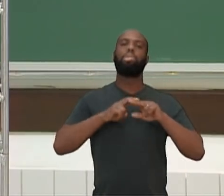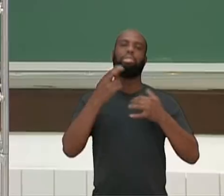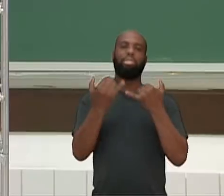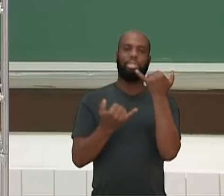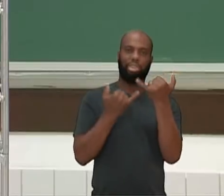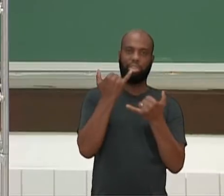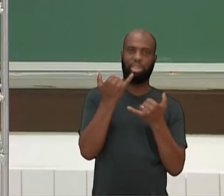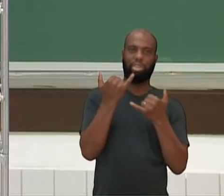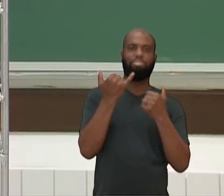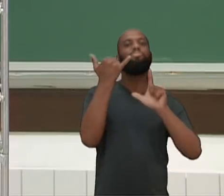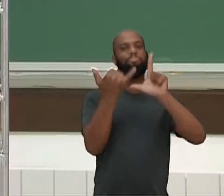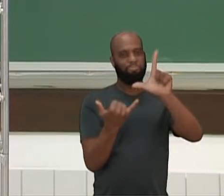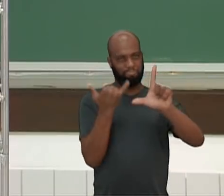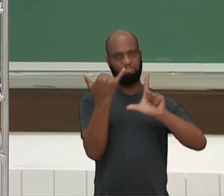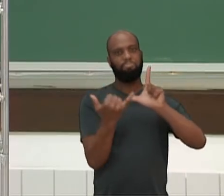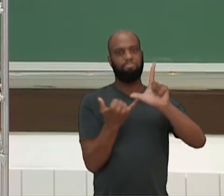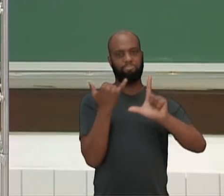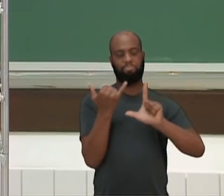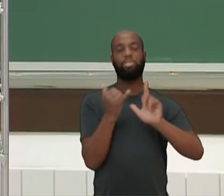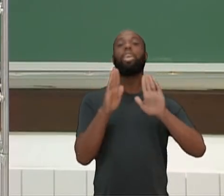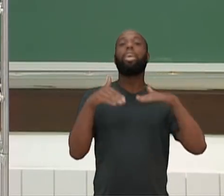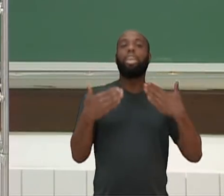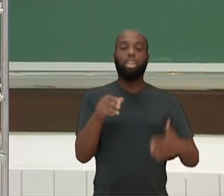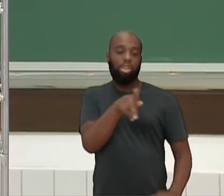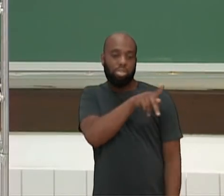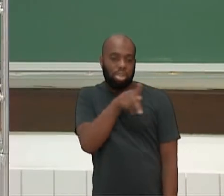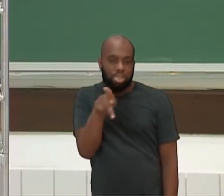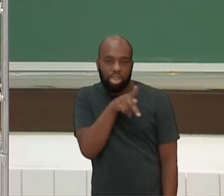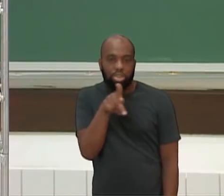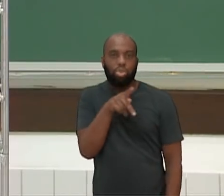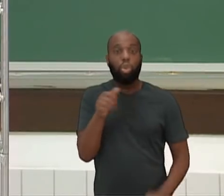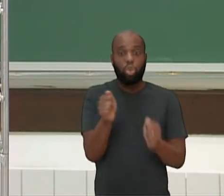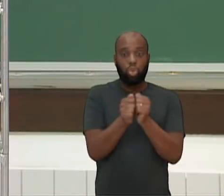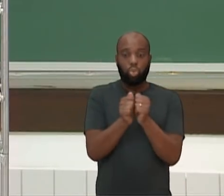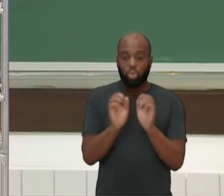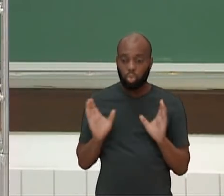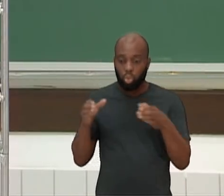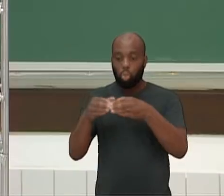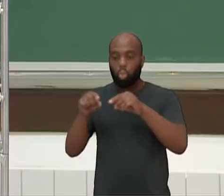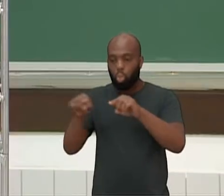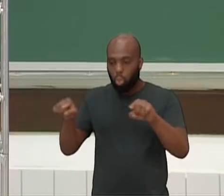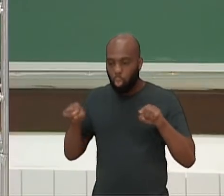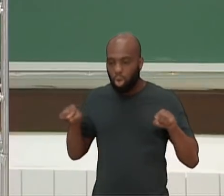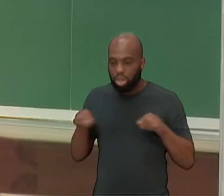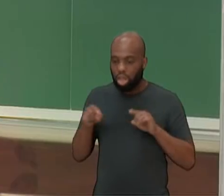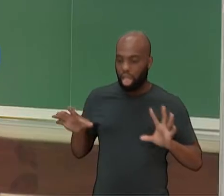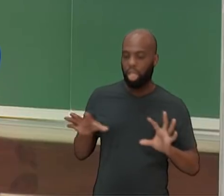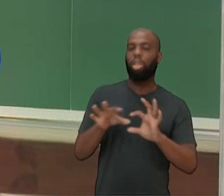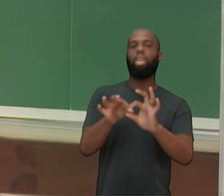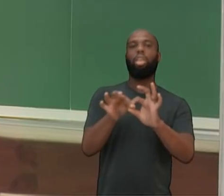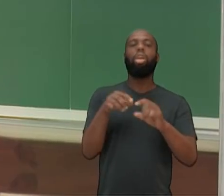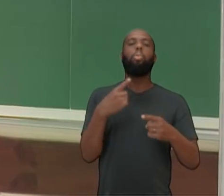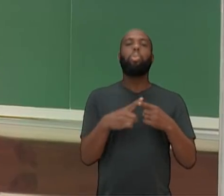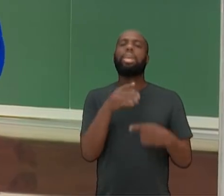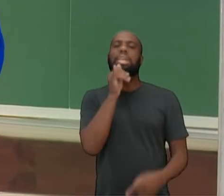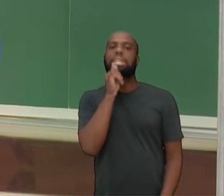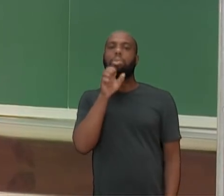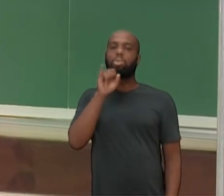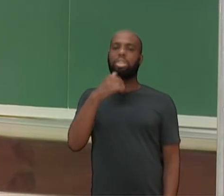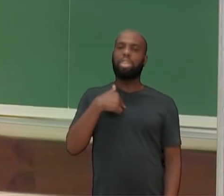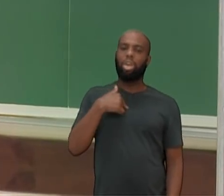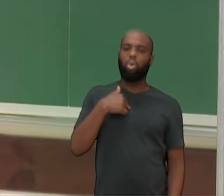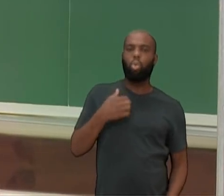está engajada assim para que todos consigam fazer a prática. Então não adianta eu levar lá uma brincadeira sobre lutas que você não